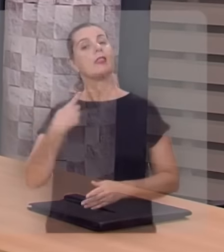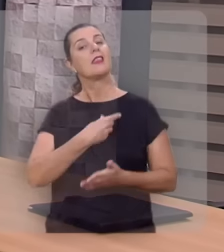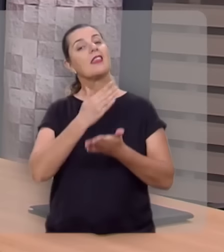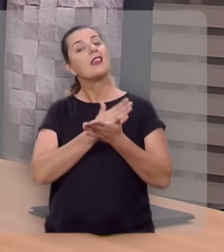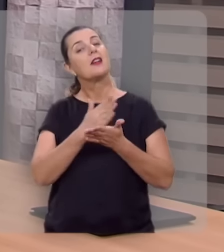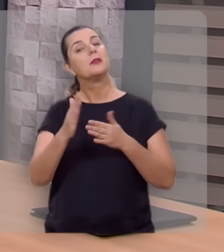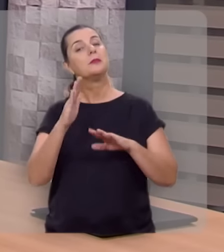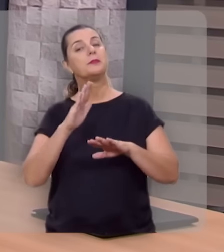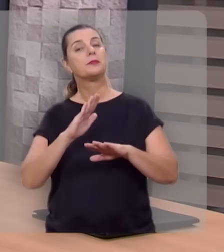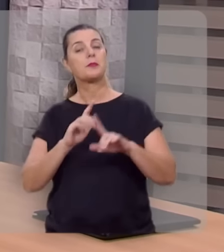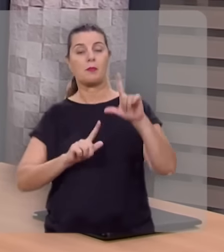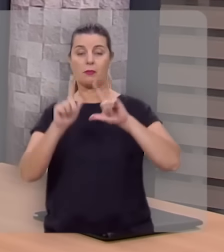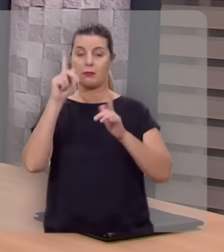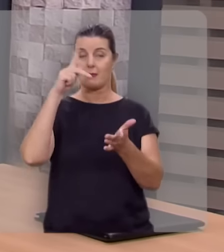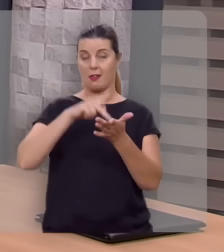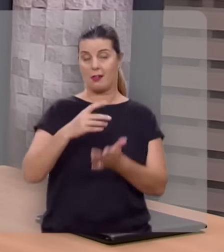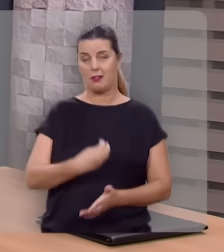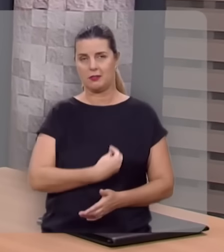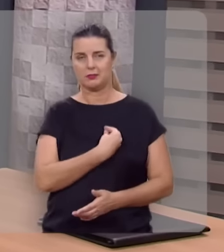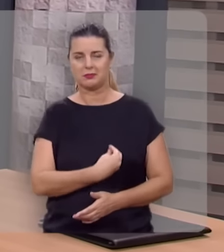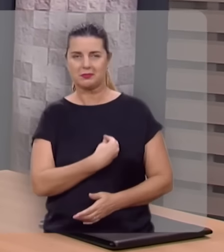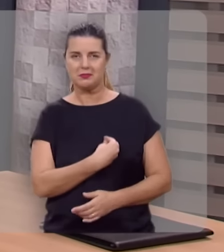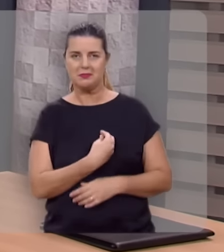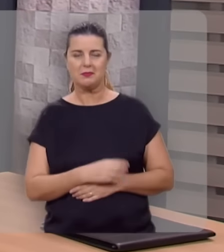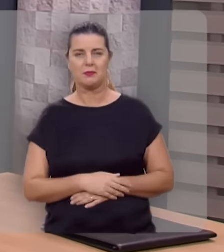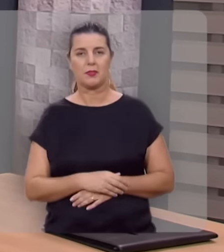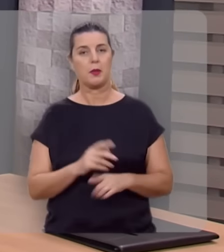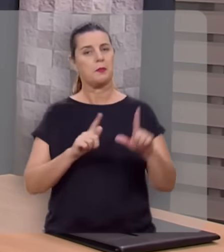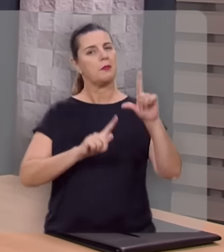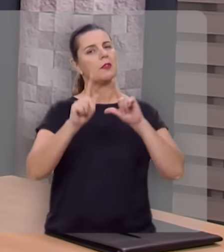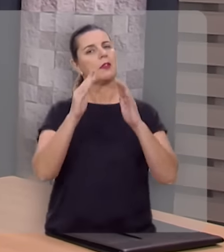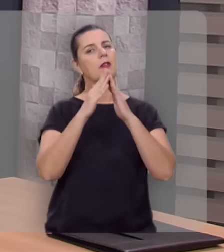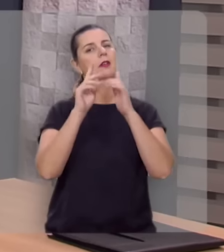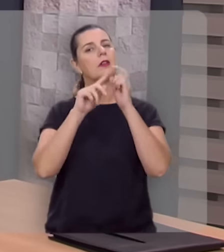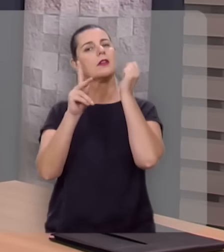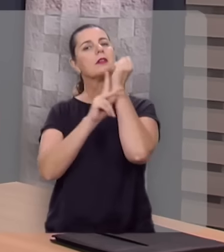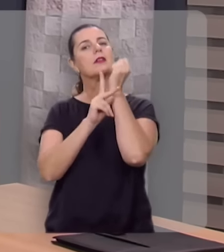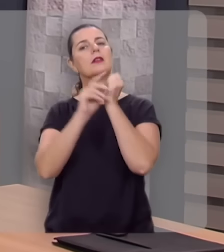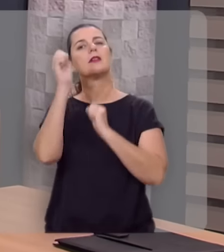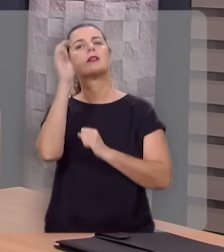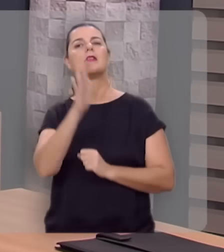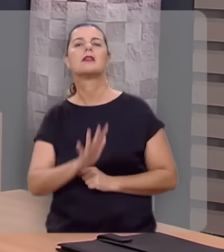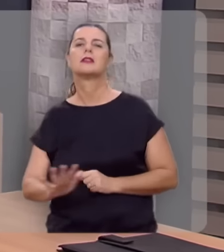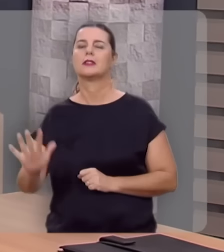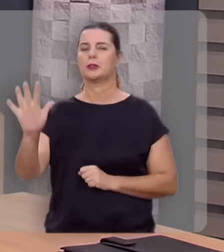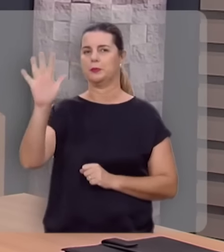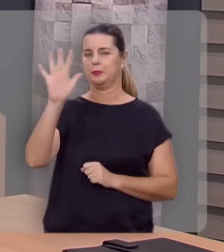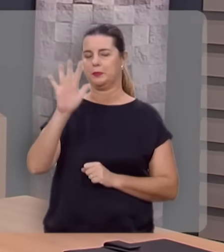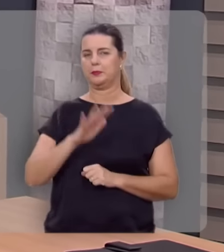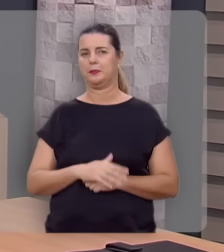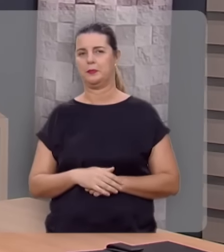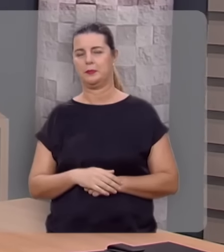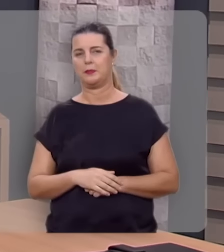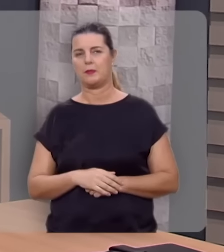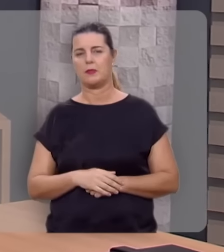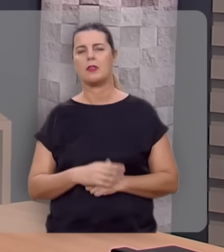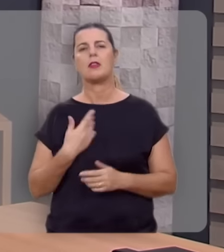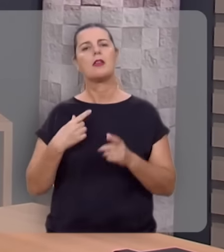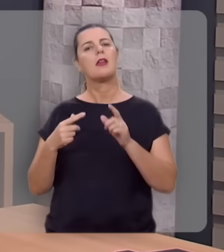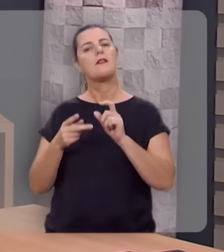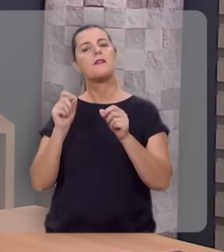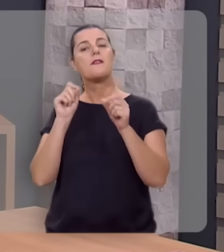Nós estamos começando o programa Verdade e Vida, o programa da Igreja Presbiteriana do Brasil, que